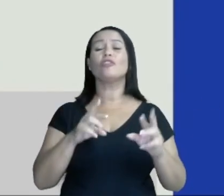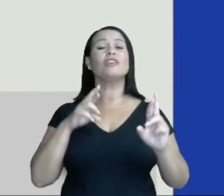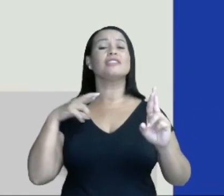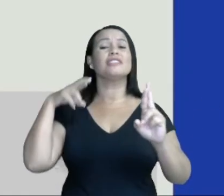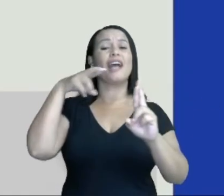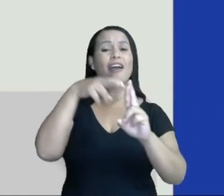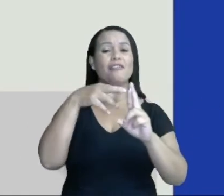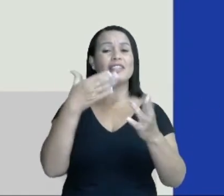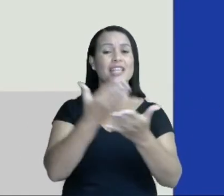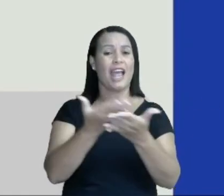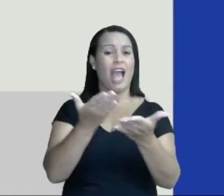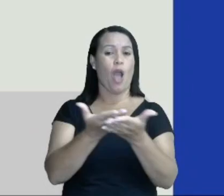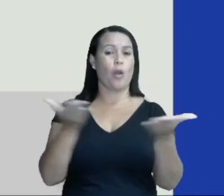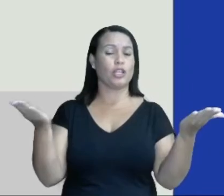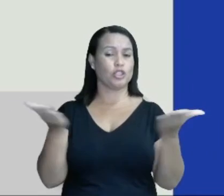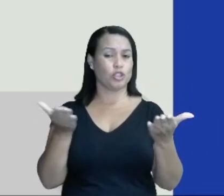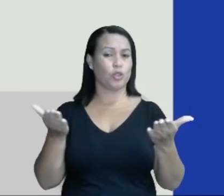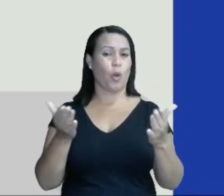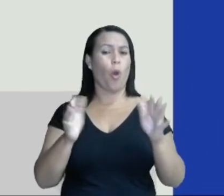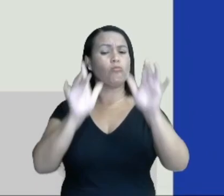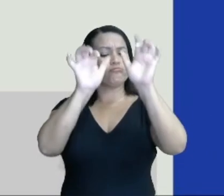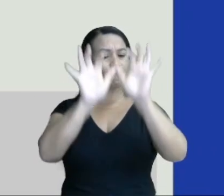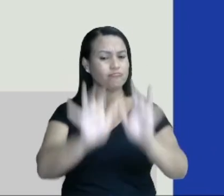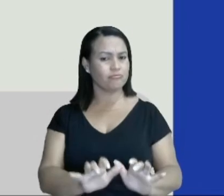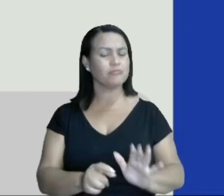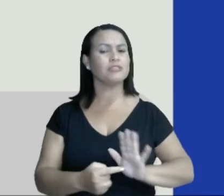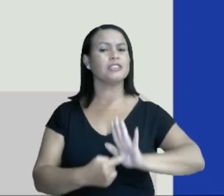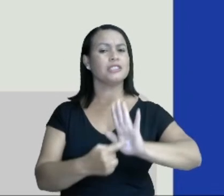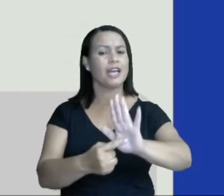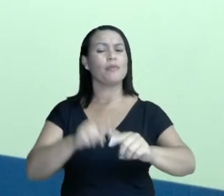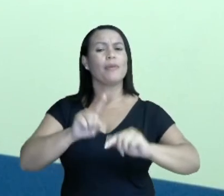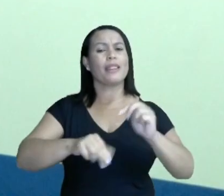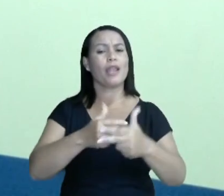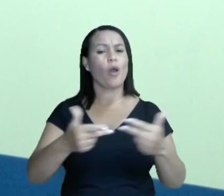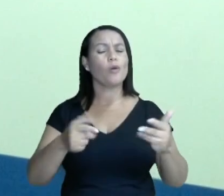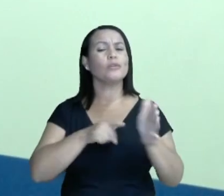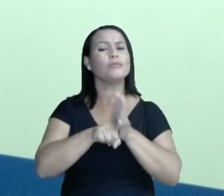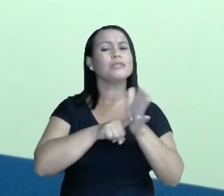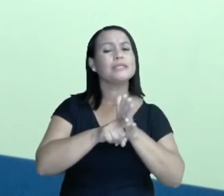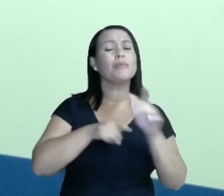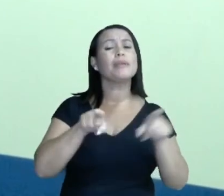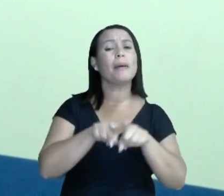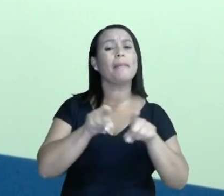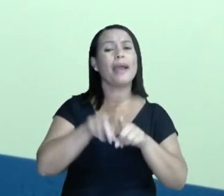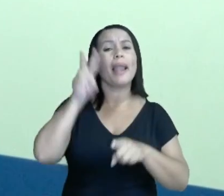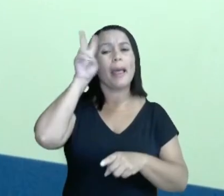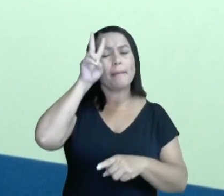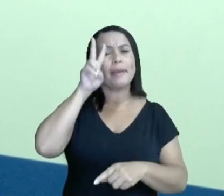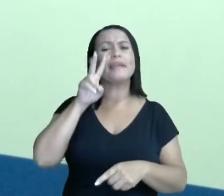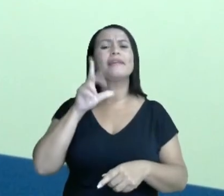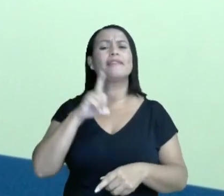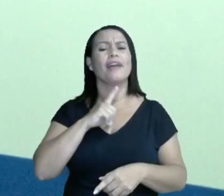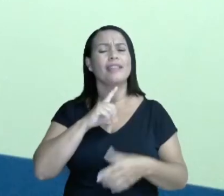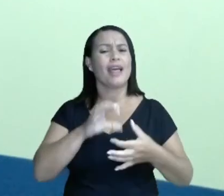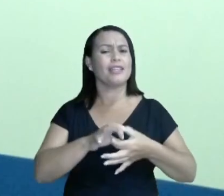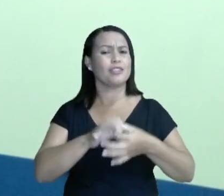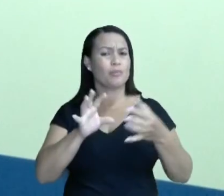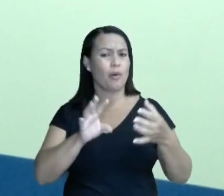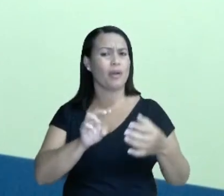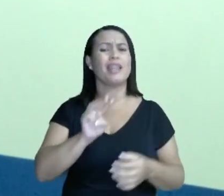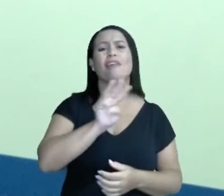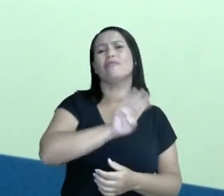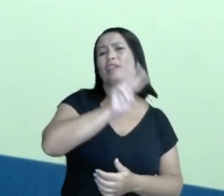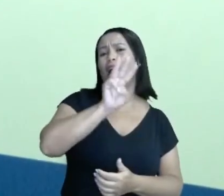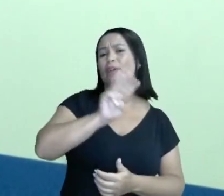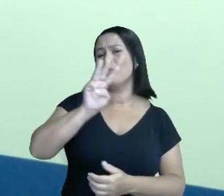referências da aula de hoje, tá? O material que a gente consultou. Lembrando que esse material vai estar disponível para vocês lá